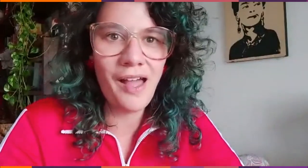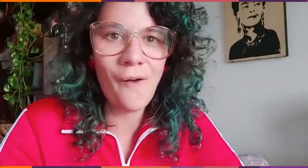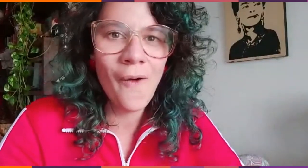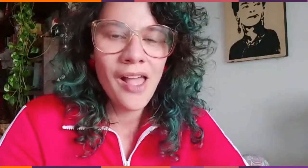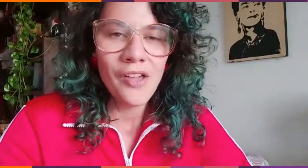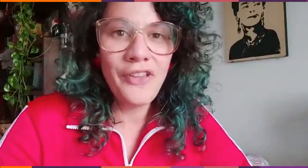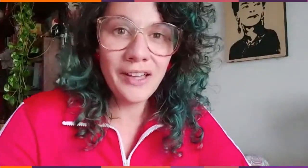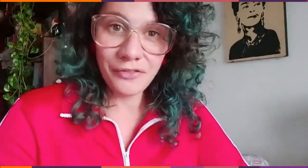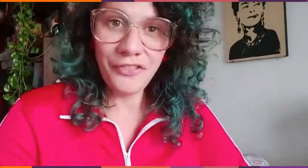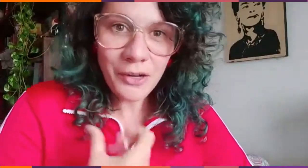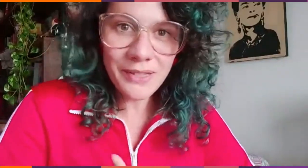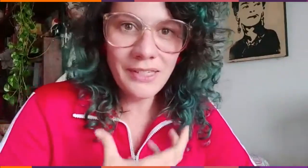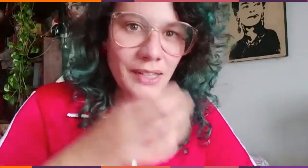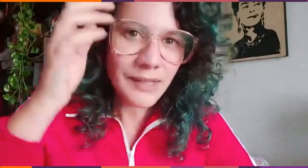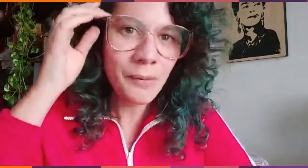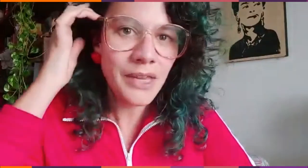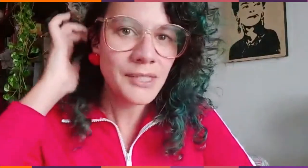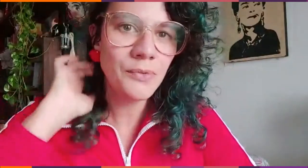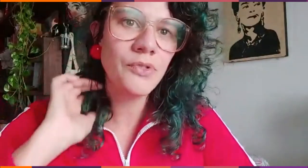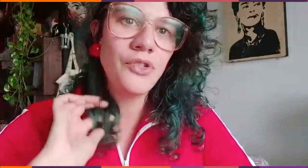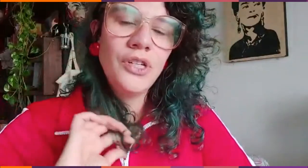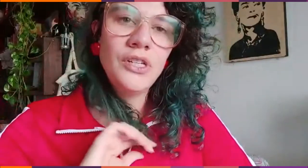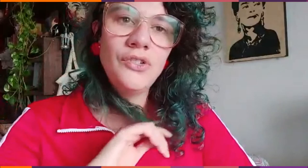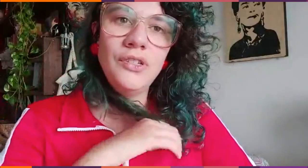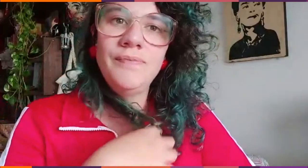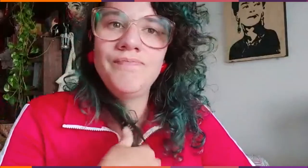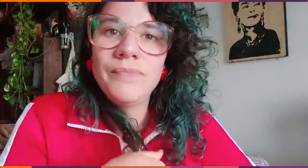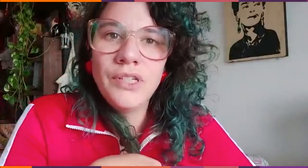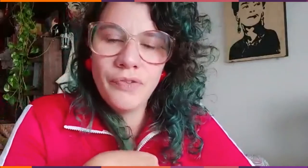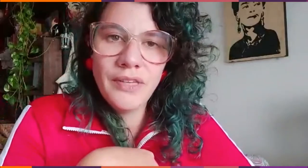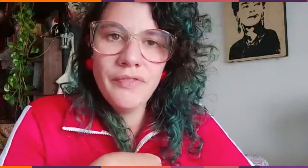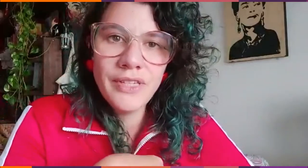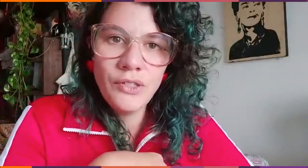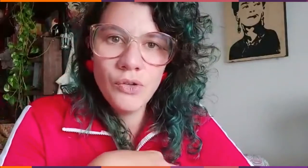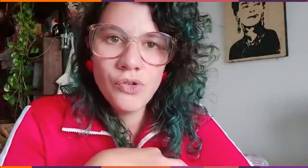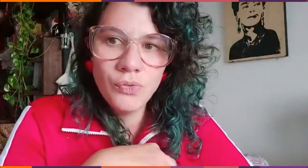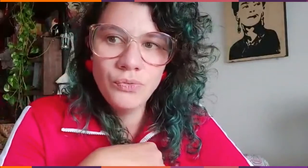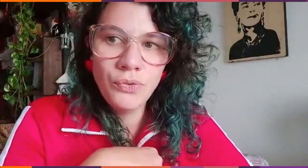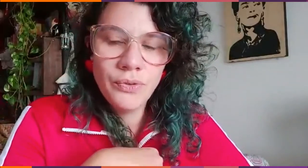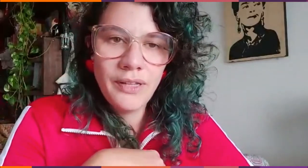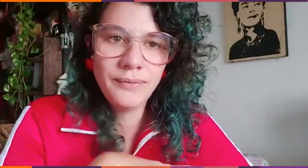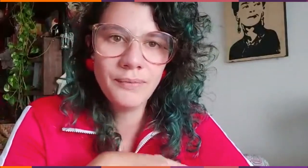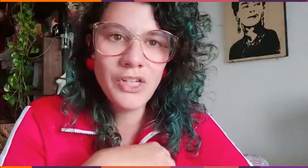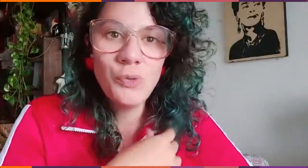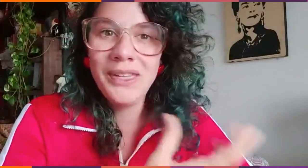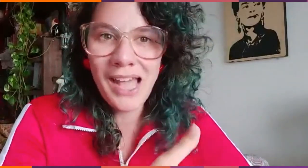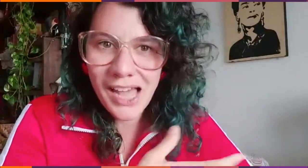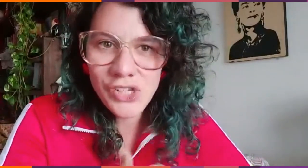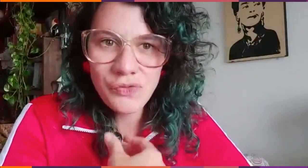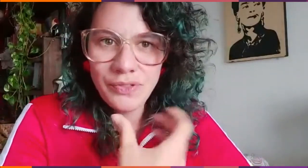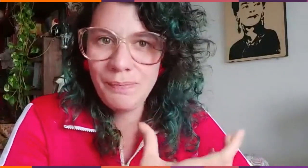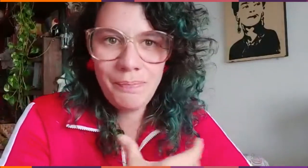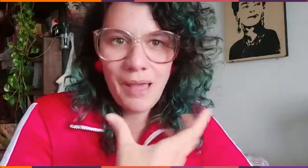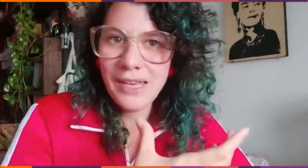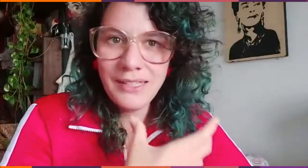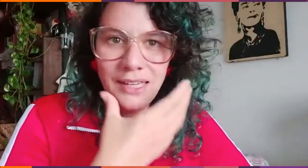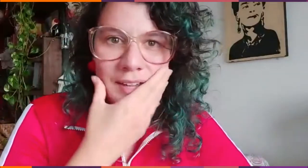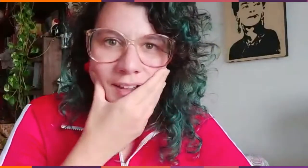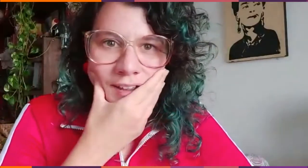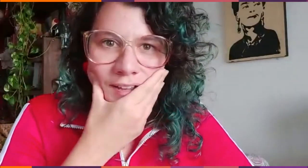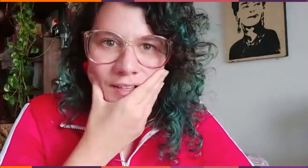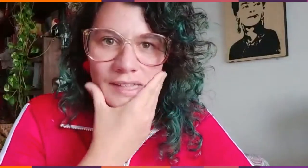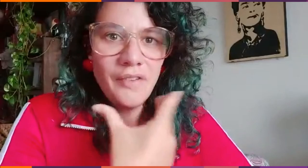desesperada para o Carnaval fica fica uma sensação mesmo de você vivenciou junto né uma intimidade